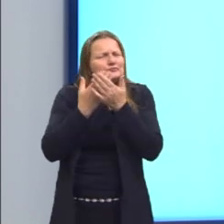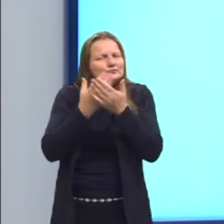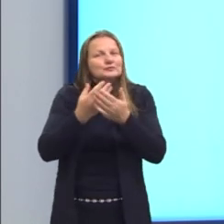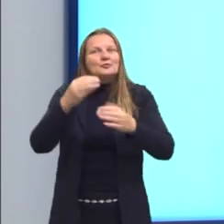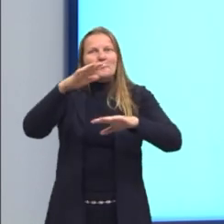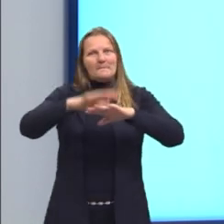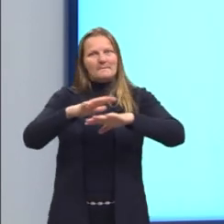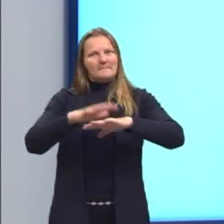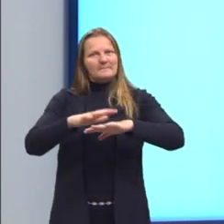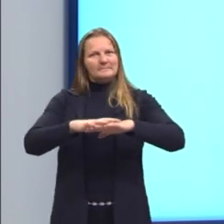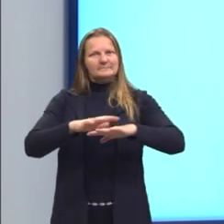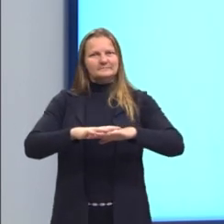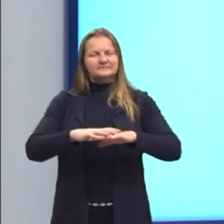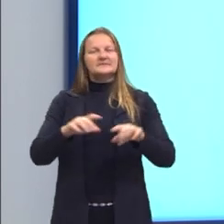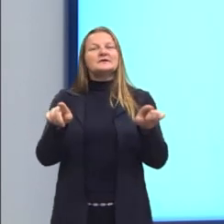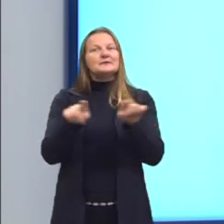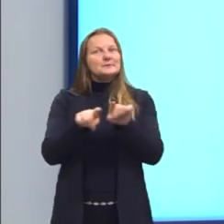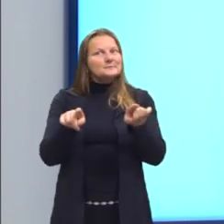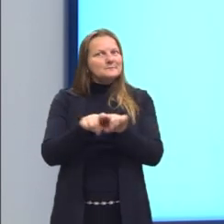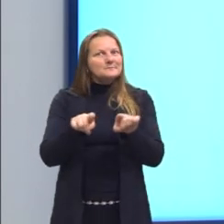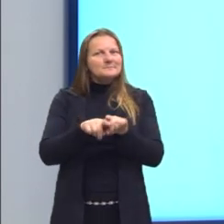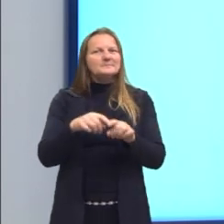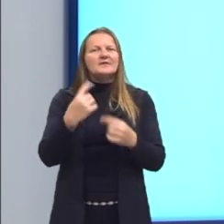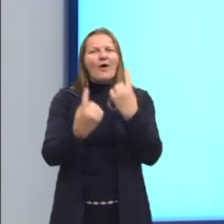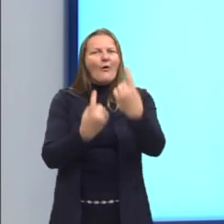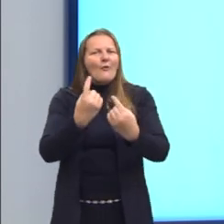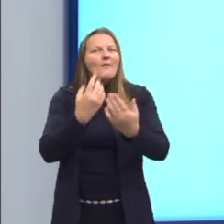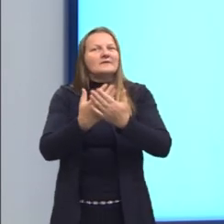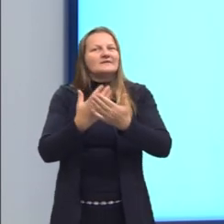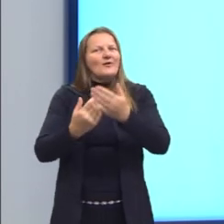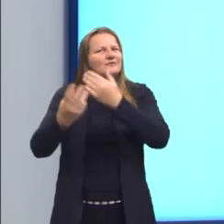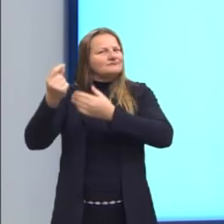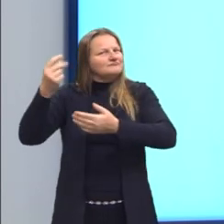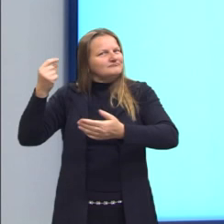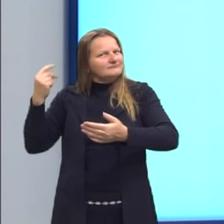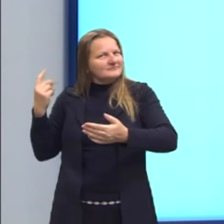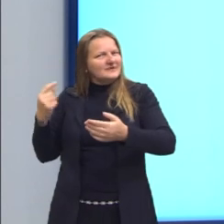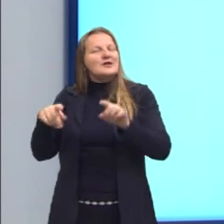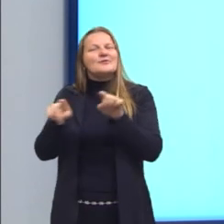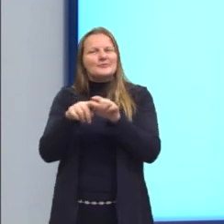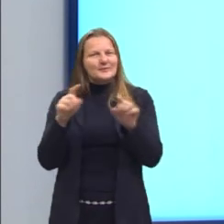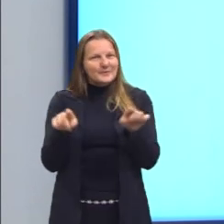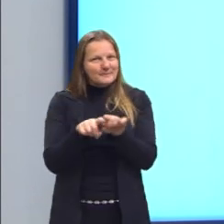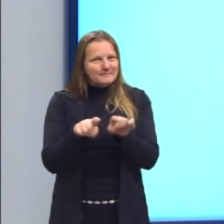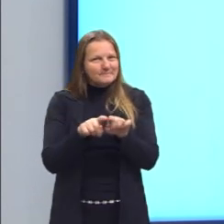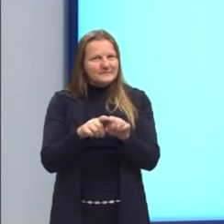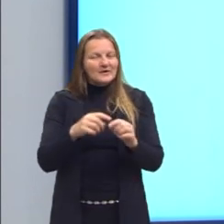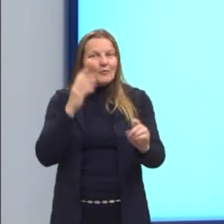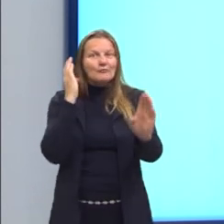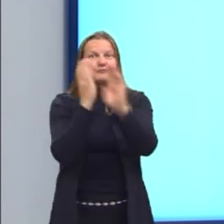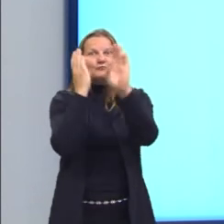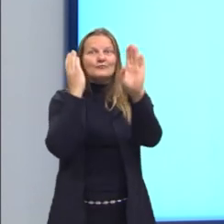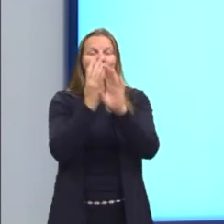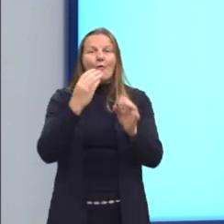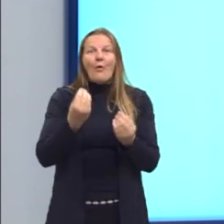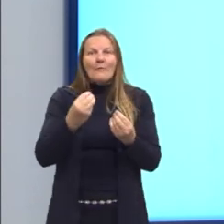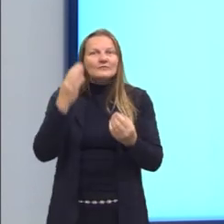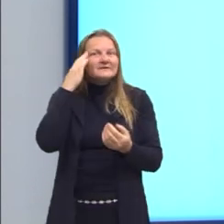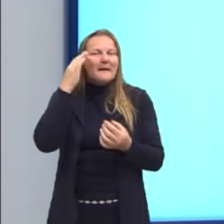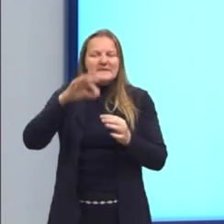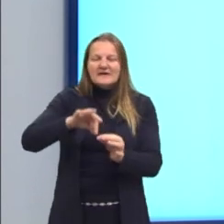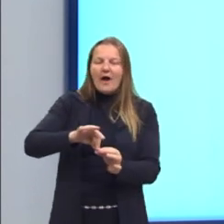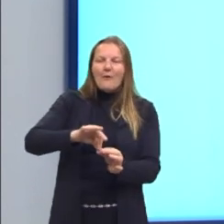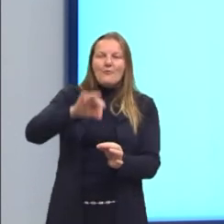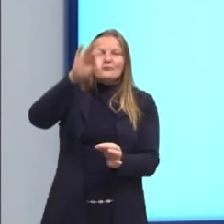estudo da Matemática inclusive algumas aulas atrás a gente trabalhou a questão de descobrir a altura da pirâmide